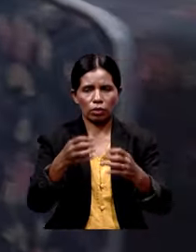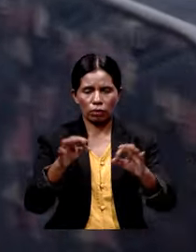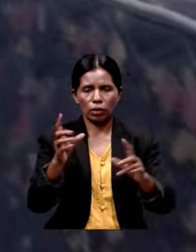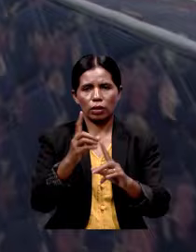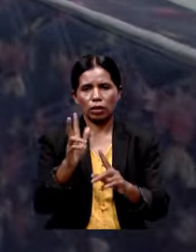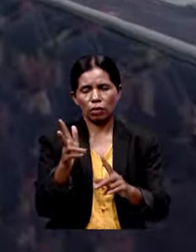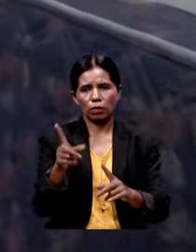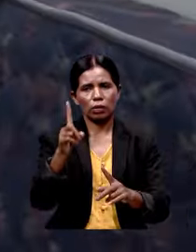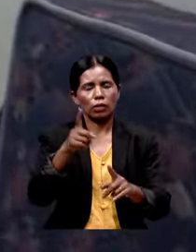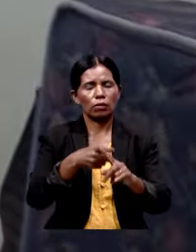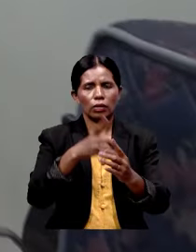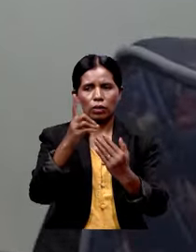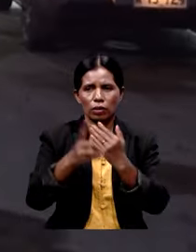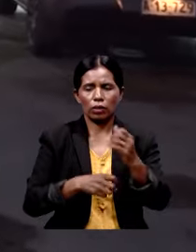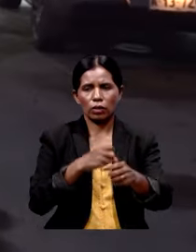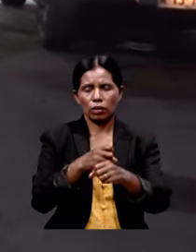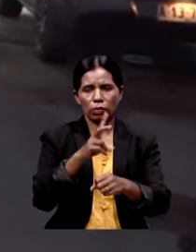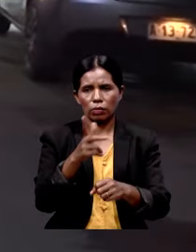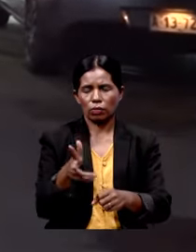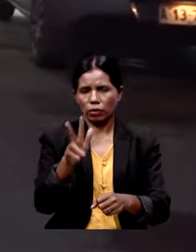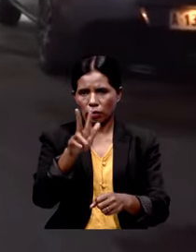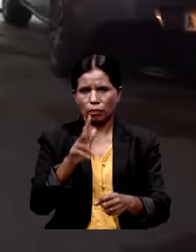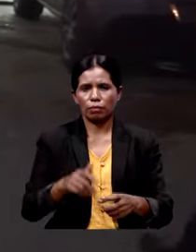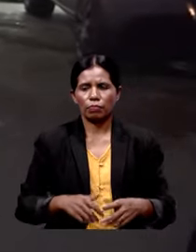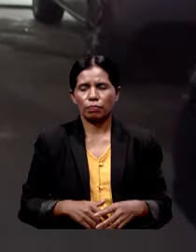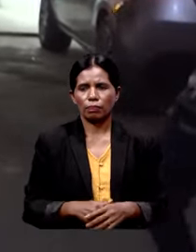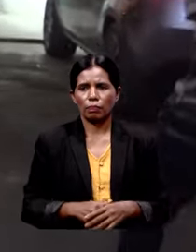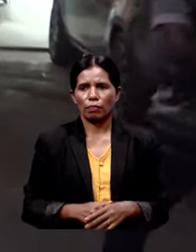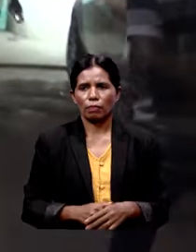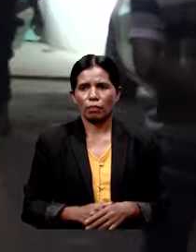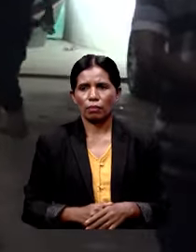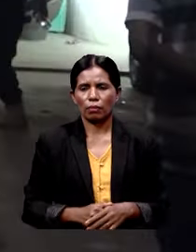resingi da fulan dezembro tinang riuroron resentolu. Romaldo Neves, Tito Silva, ZMN.